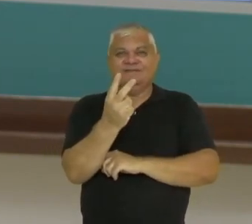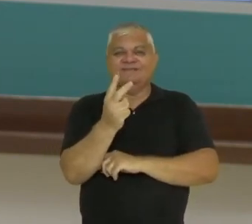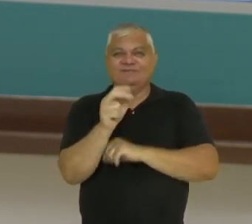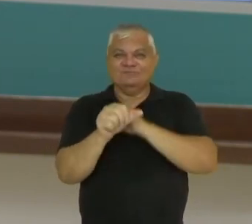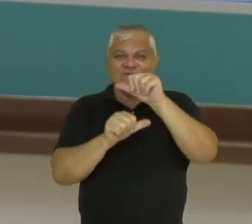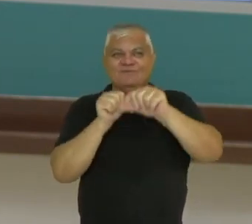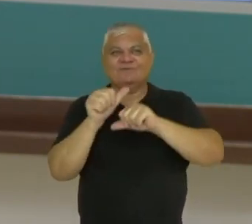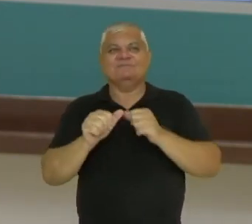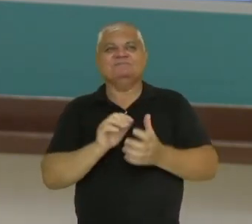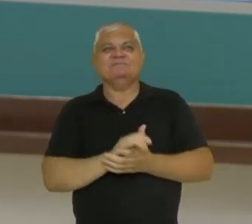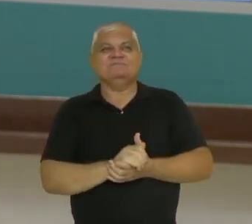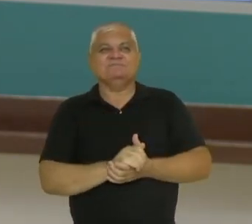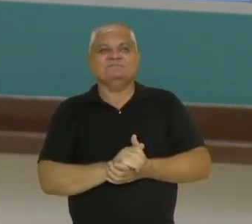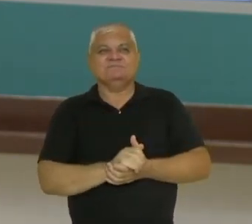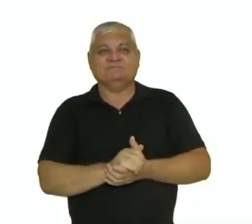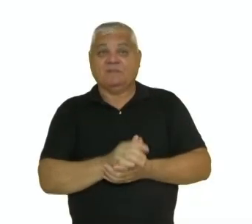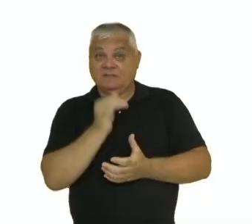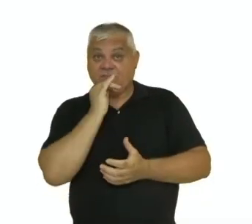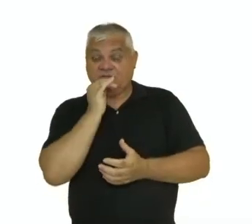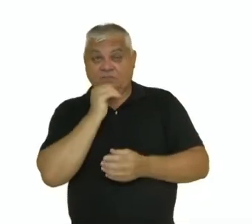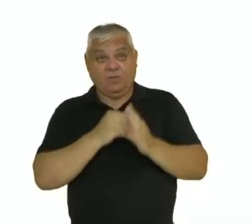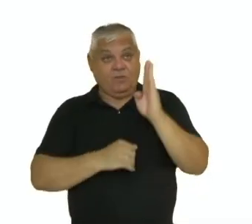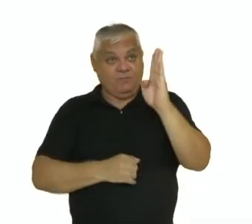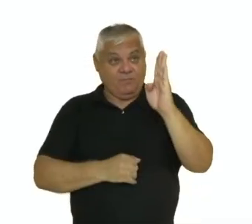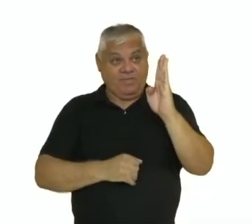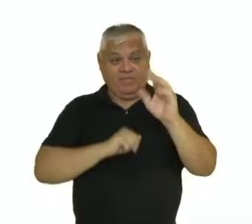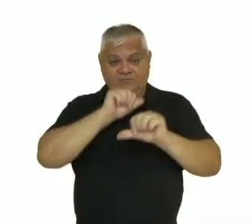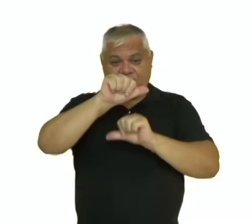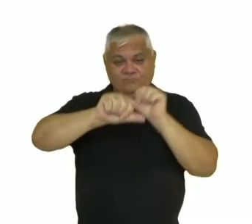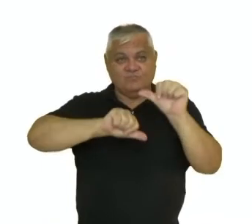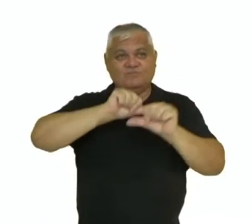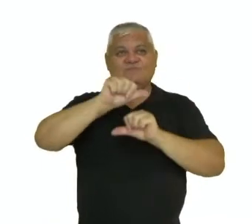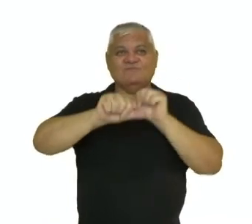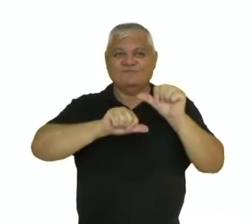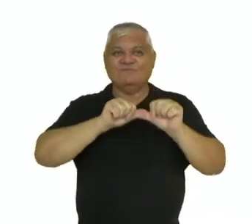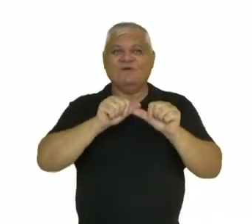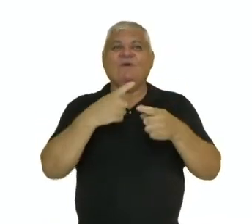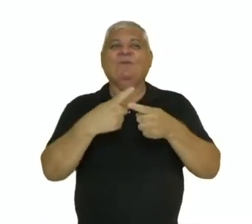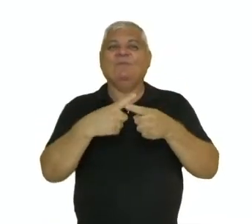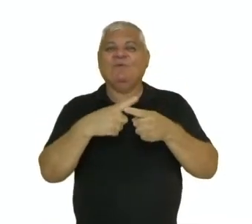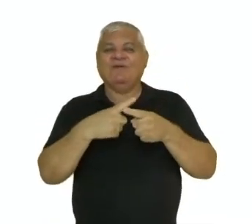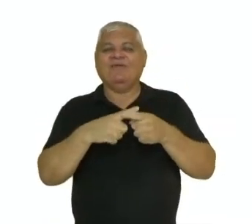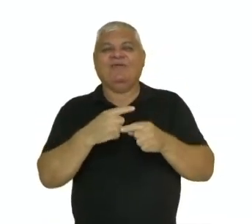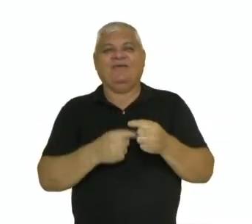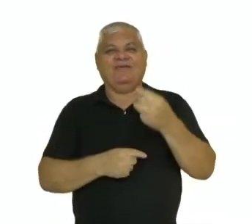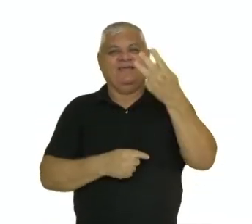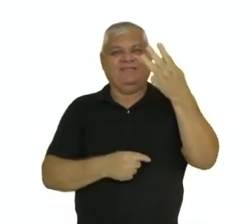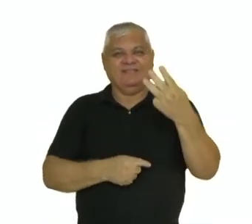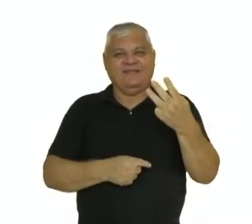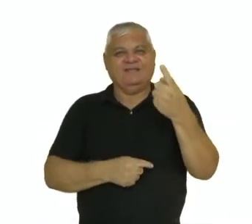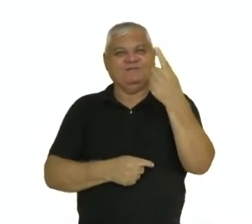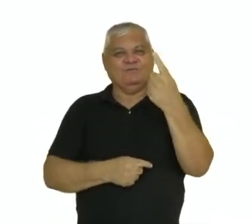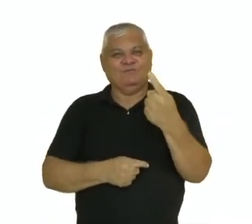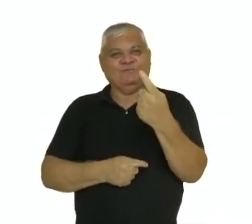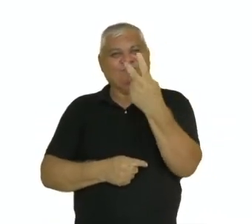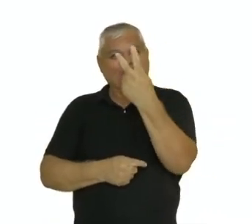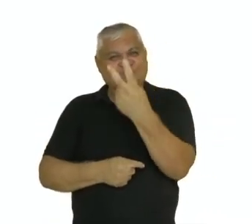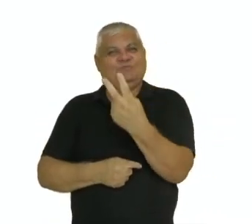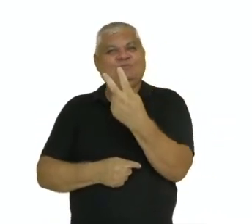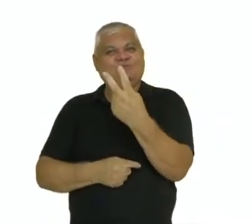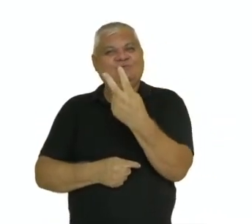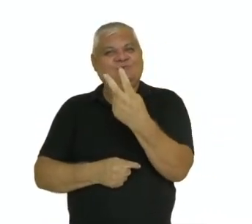não representa. Observando que automaticamente o elemento B foi balanceado e os coeficientes dessa equação então